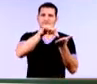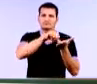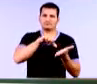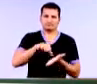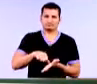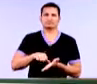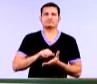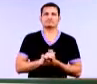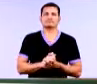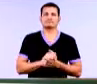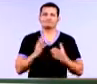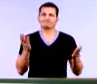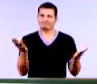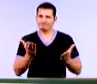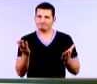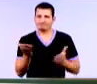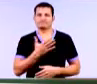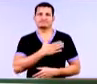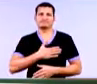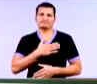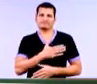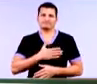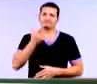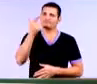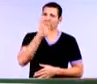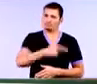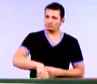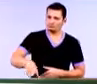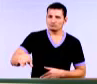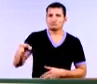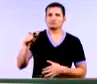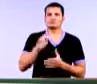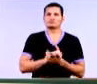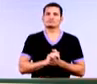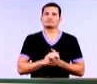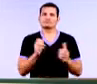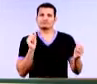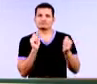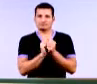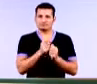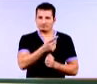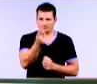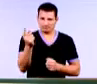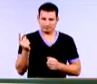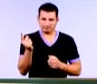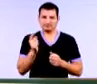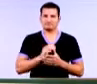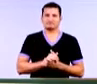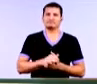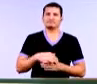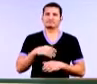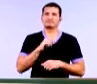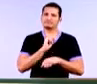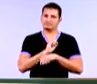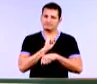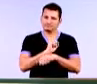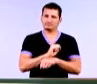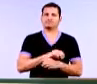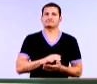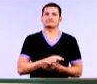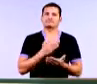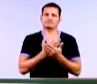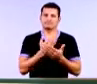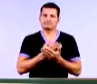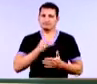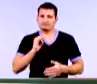É uma grande satisfação estar aqui de novo, aqui dando aula, trabalhando nessa aula aqui junto com vocês. E eu espero que essa aula seja de grande proveito